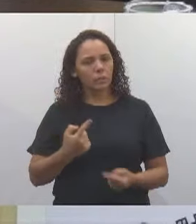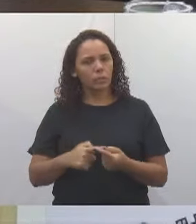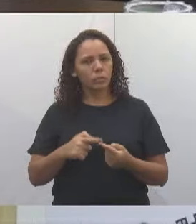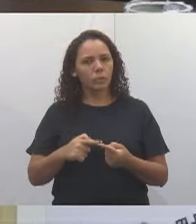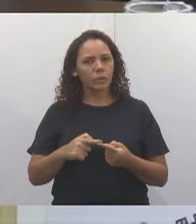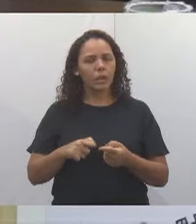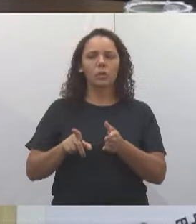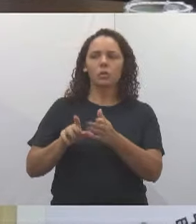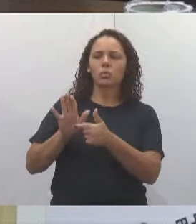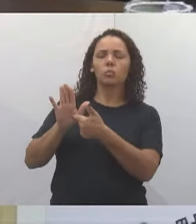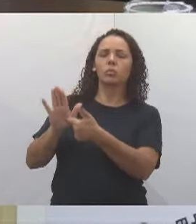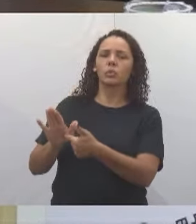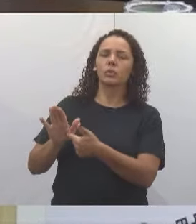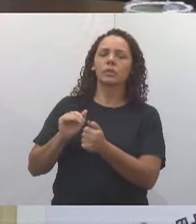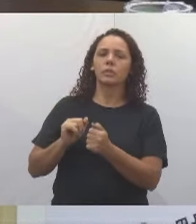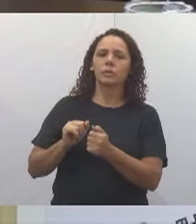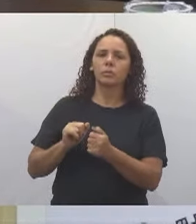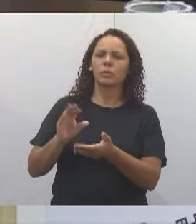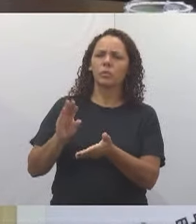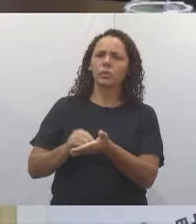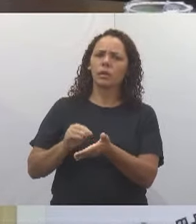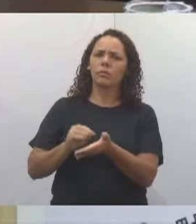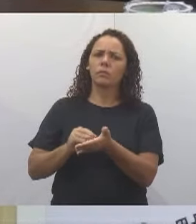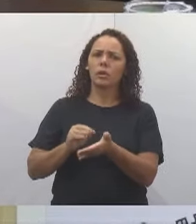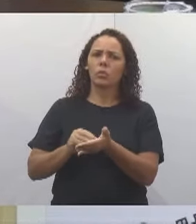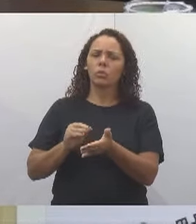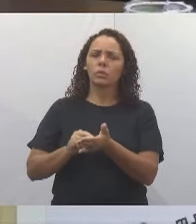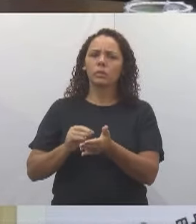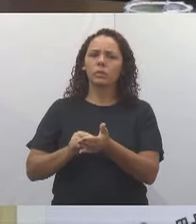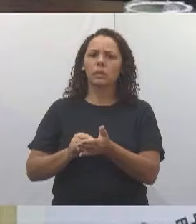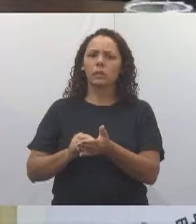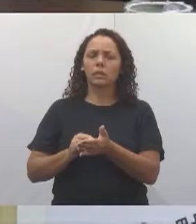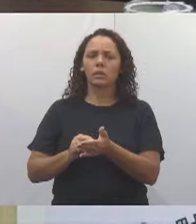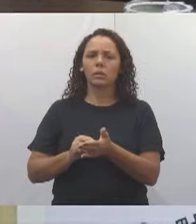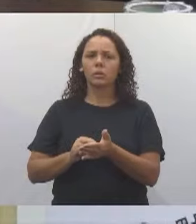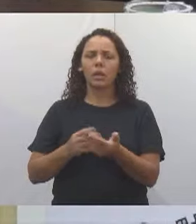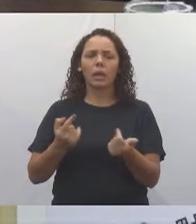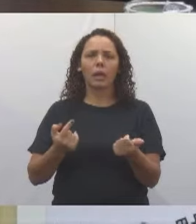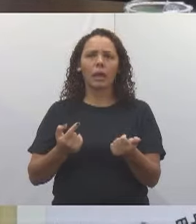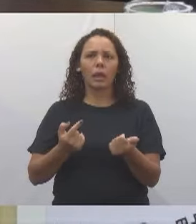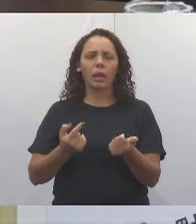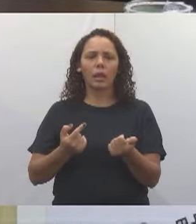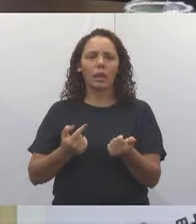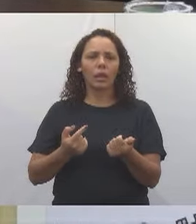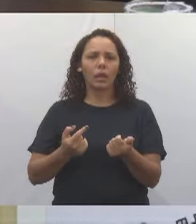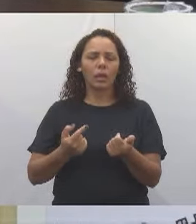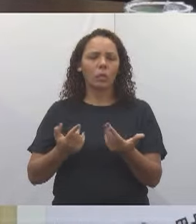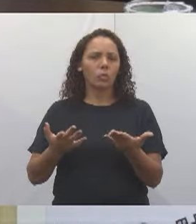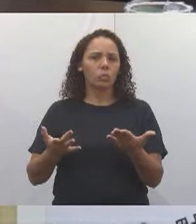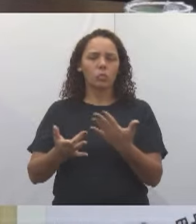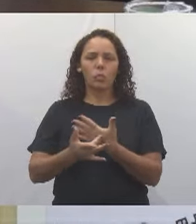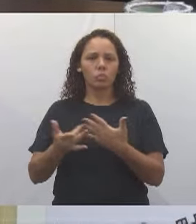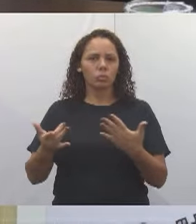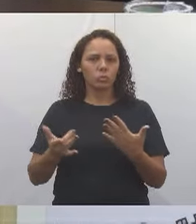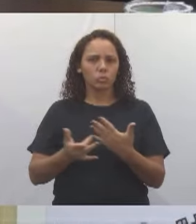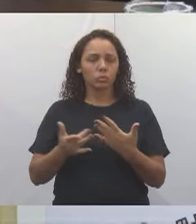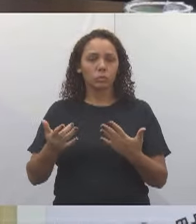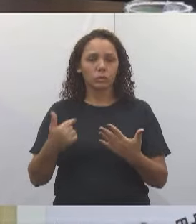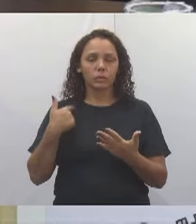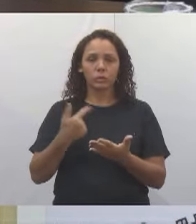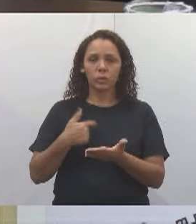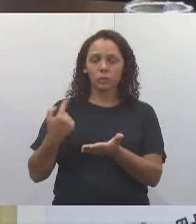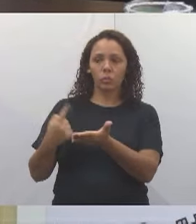pontuamos para eles que estava faltando consultas ofertadas e fizemos uma tratativa.